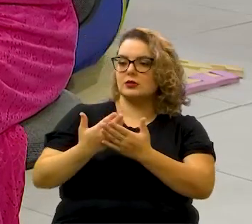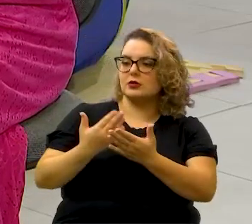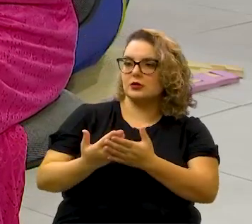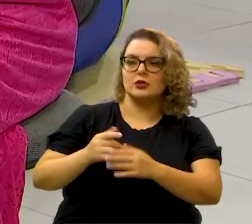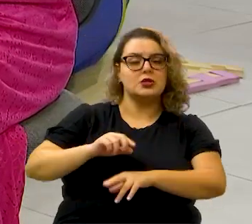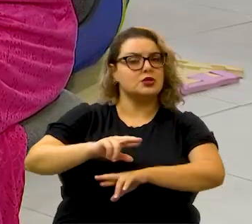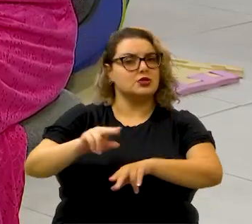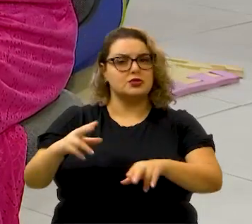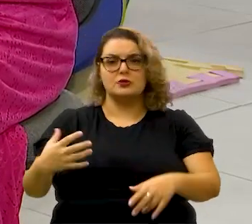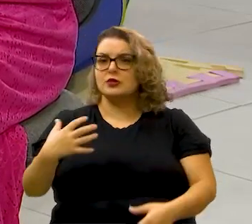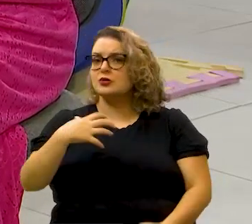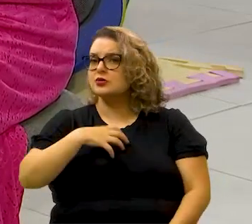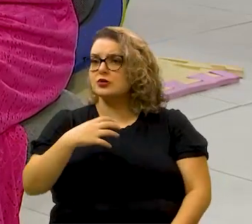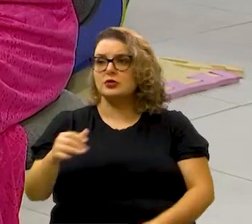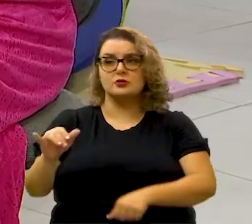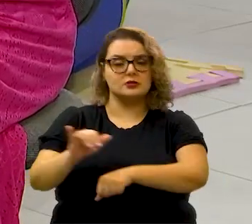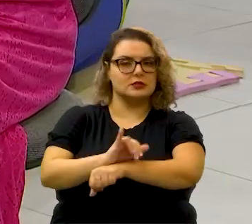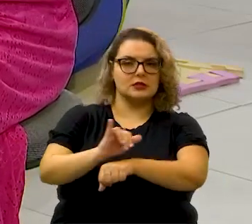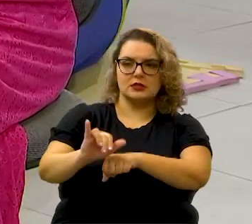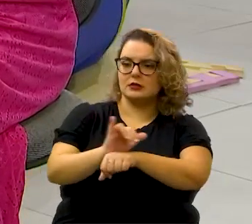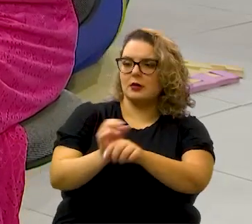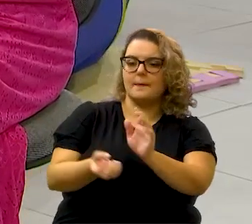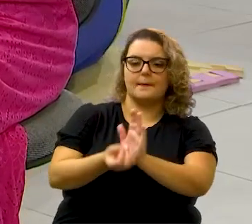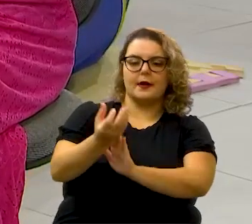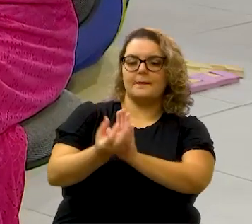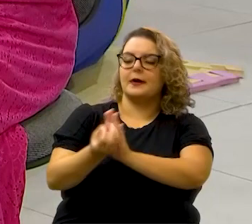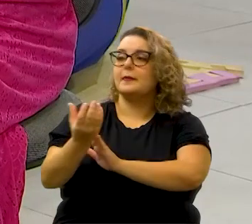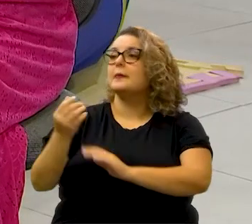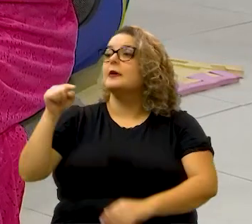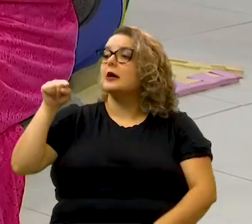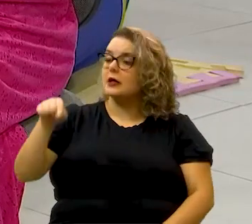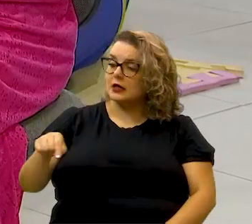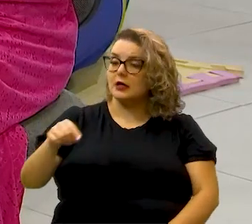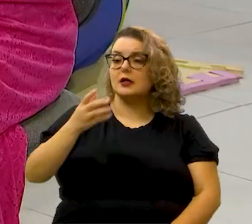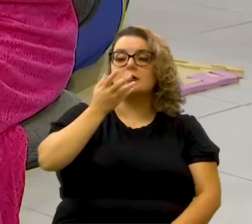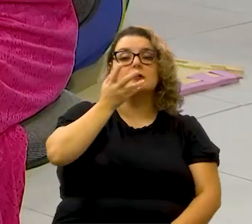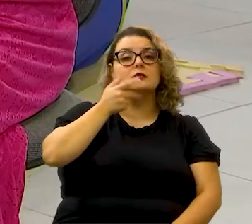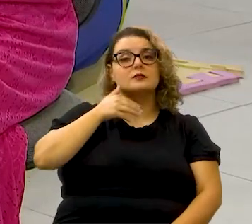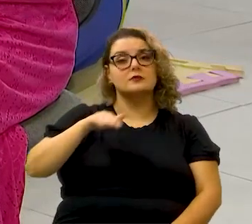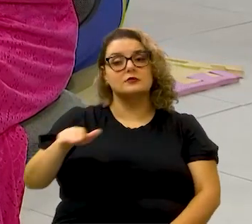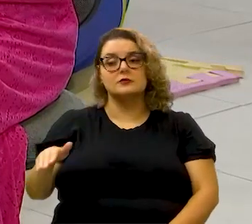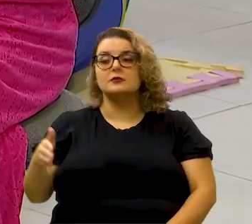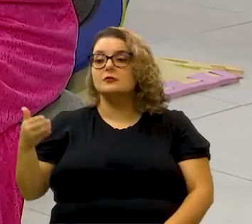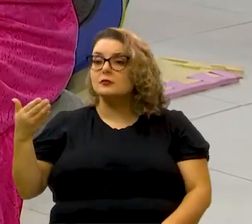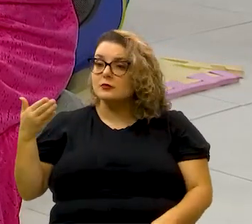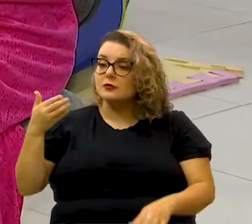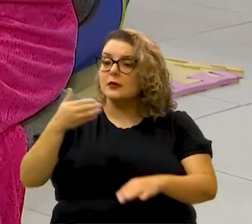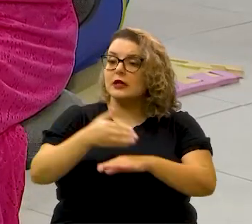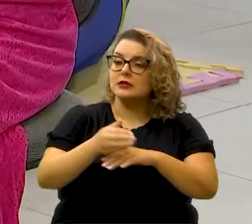cotidiano escolar, a escola de várias maneiras vai criando estratégias para que essa criança realmente